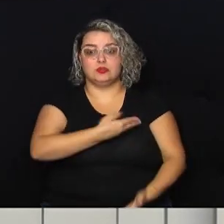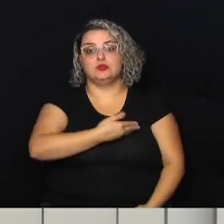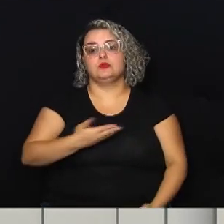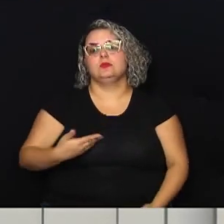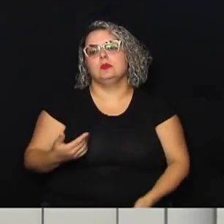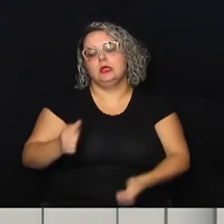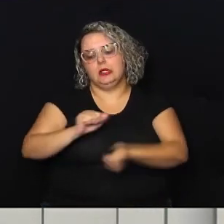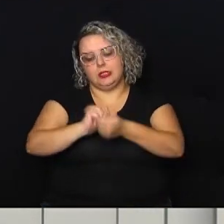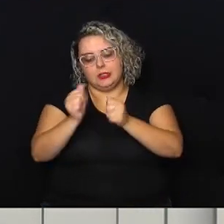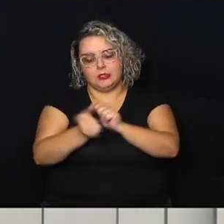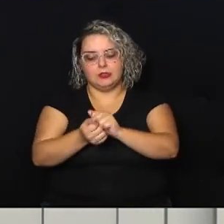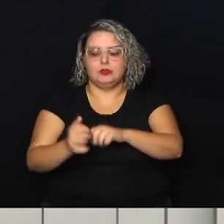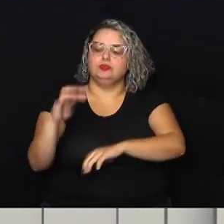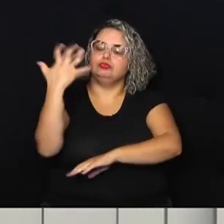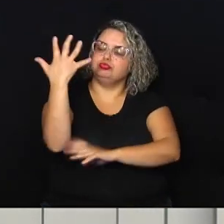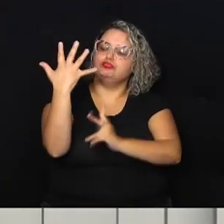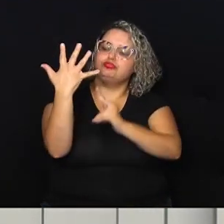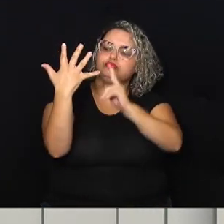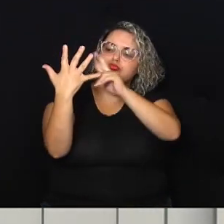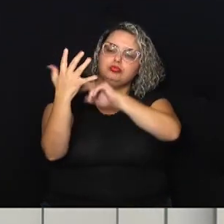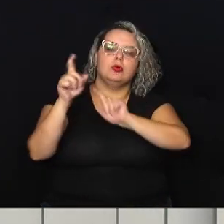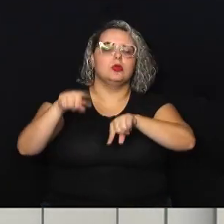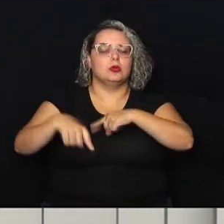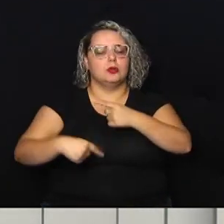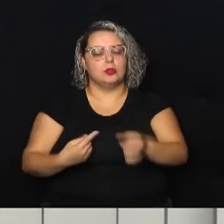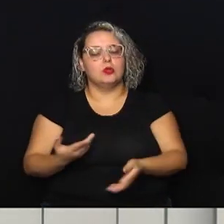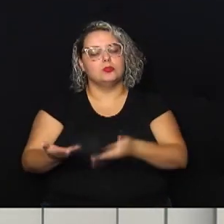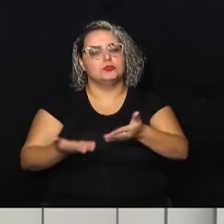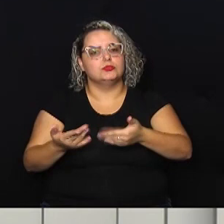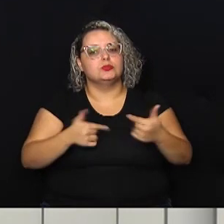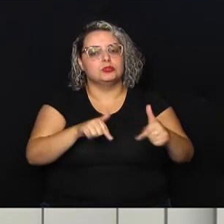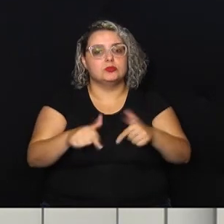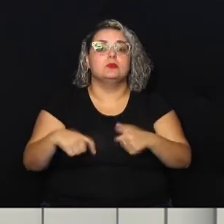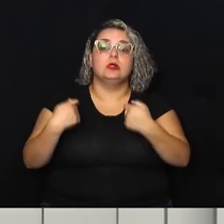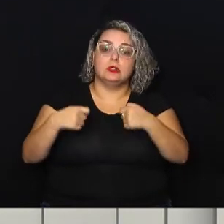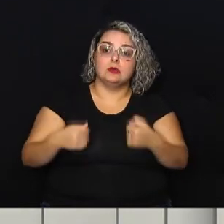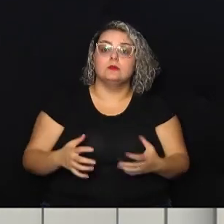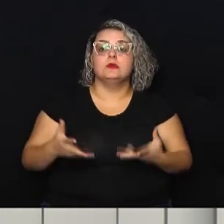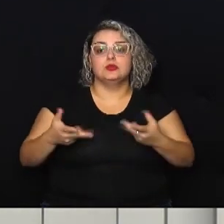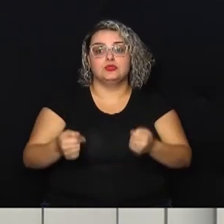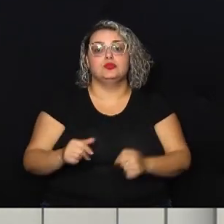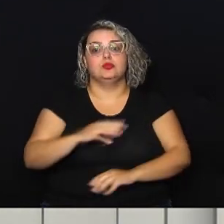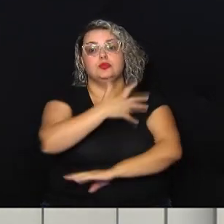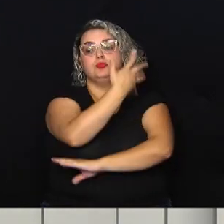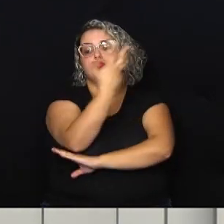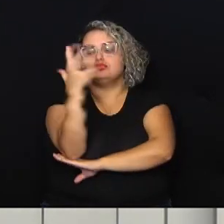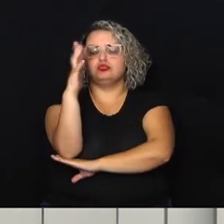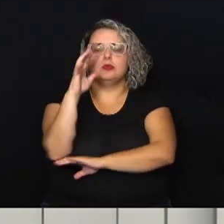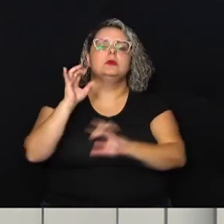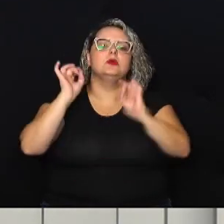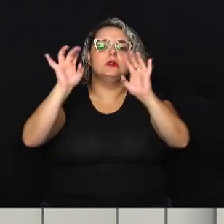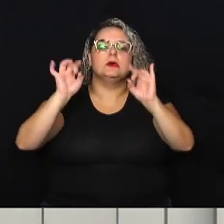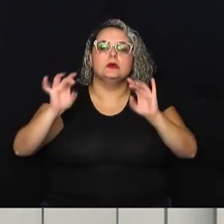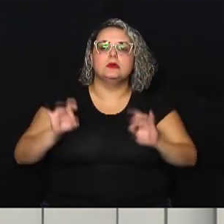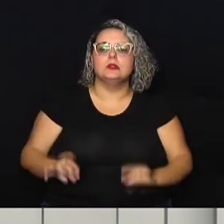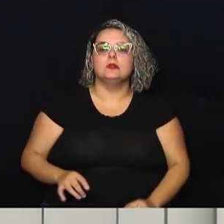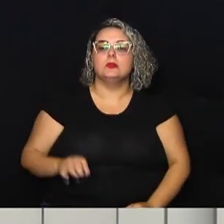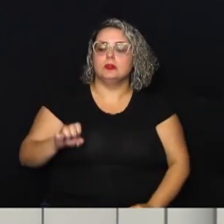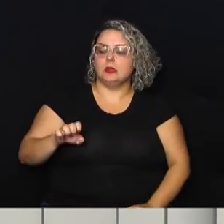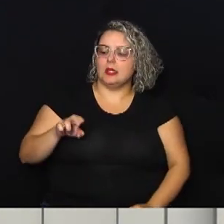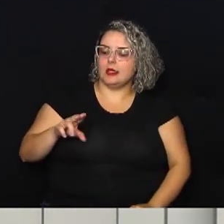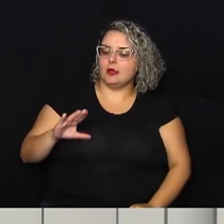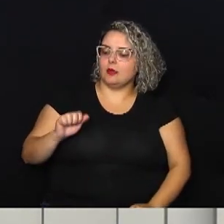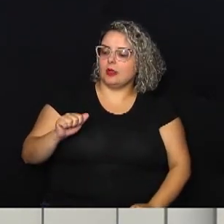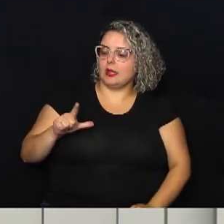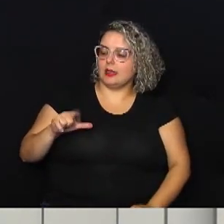manejo, poda e outras intervenções necessárias de todas as árvores, especialmente os eucaliptos